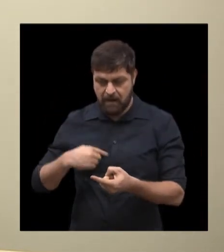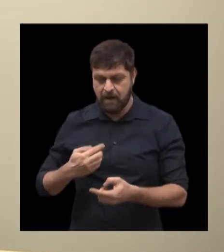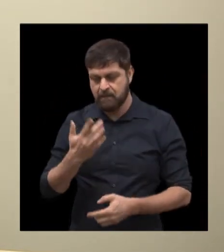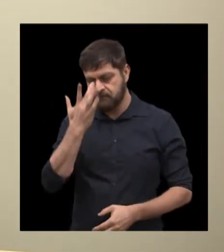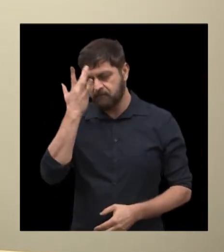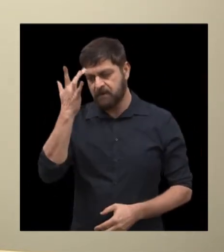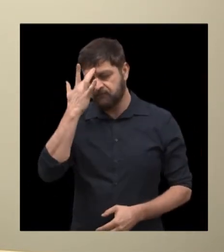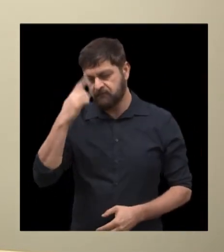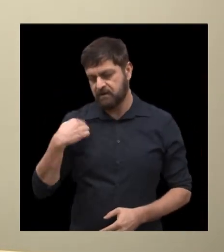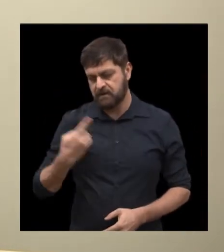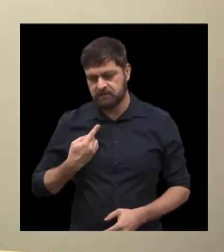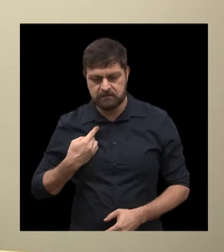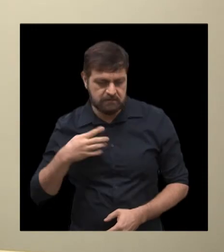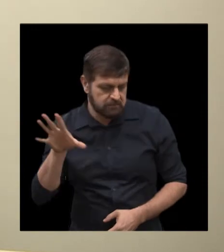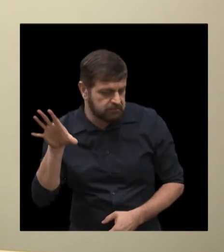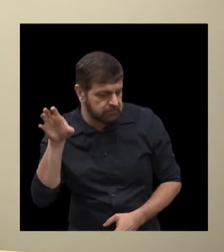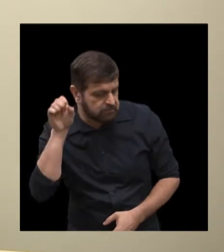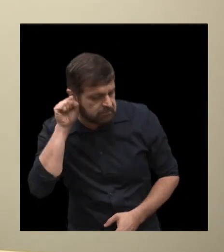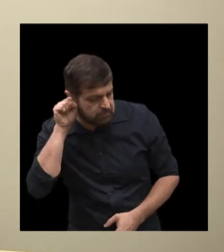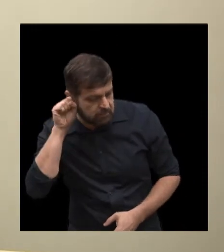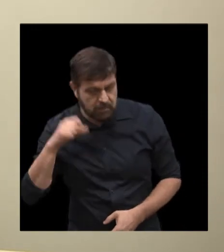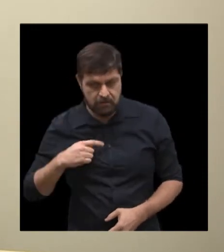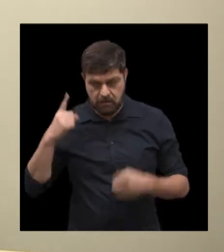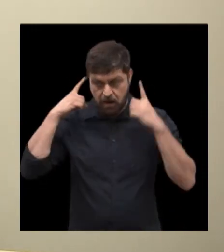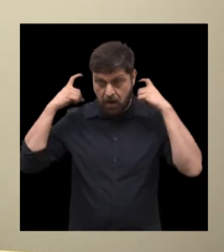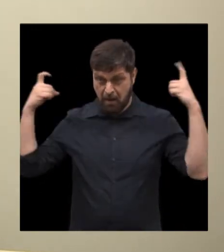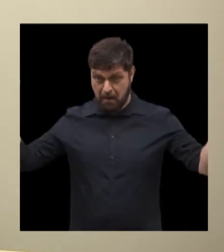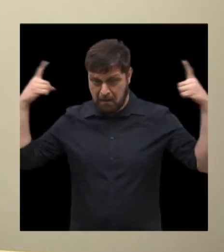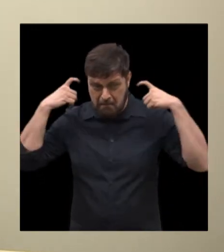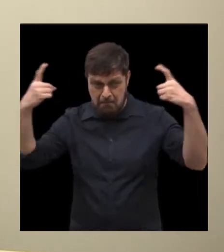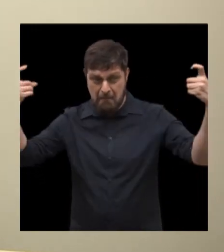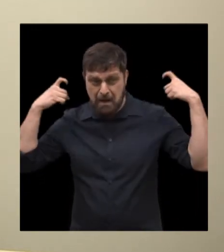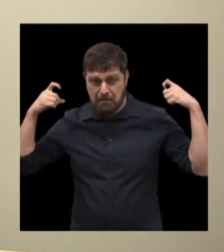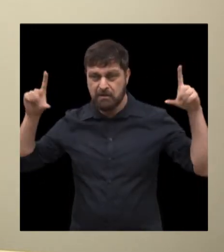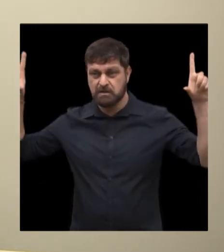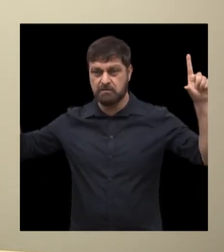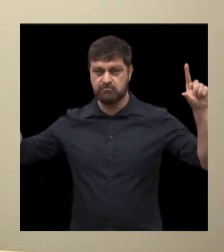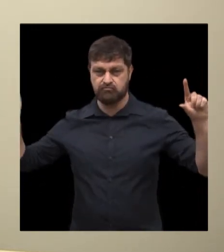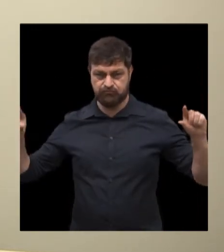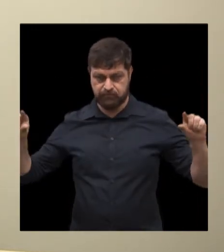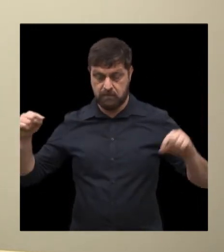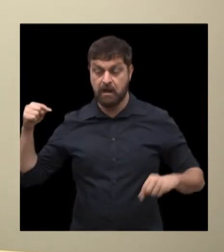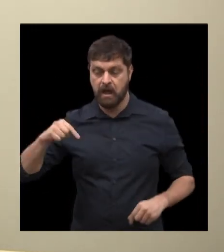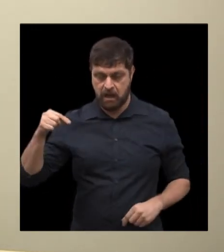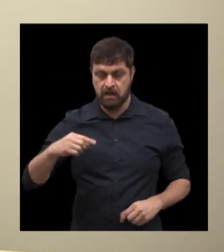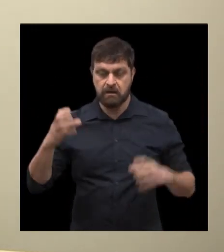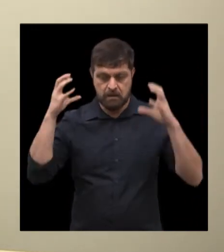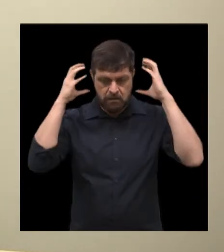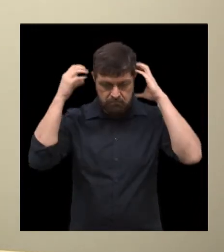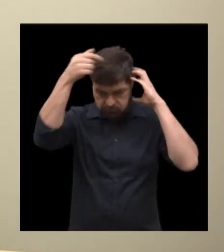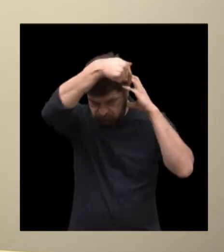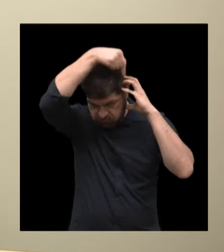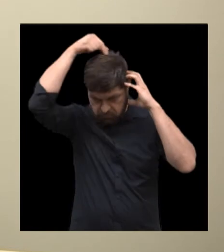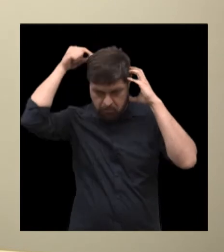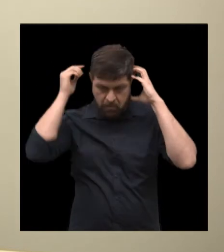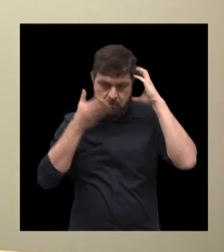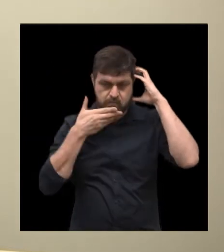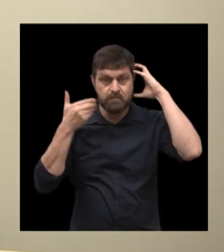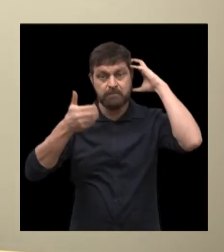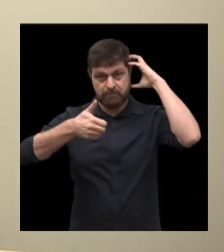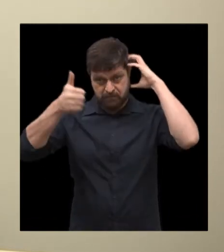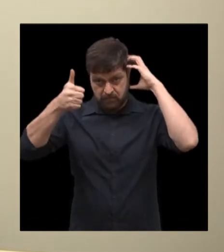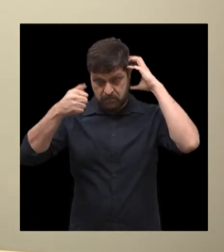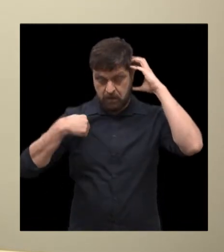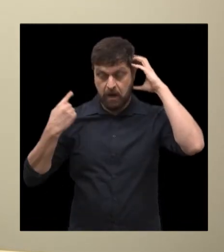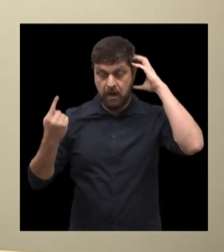ouvir se o barulho que está ao redor já foi um pouquinho diminuído. Então esse acaba sendo mais seguro, mas de qualquer forma